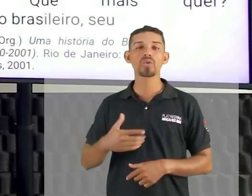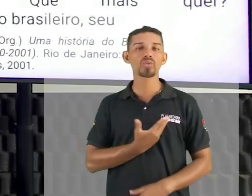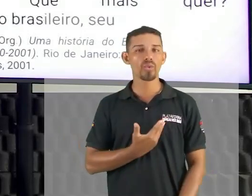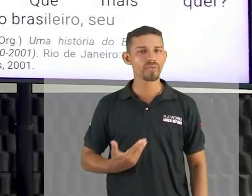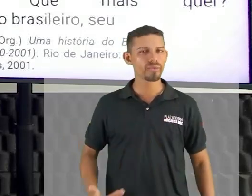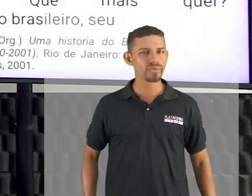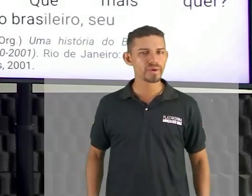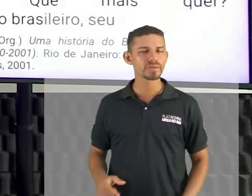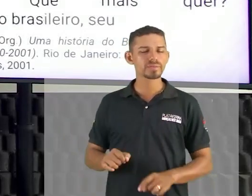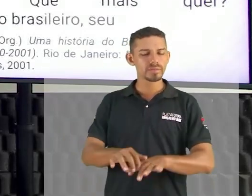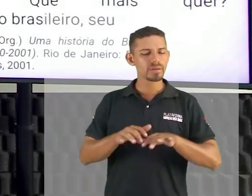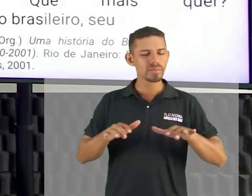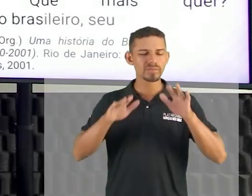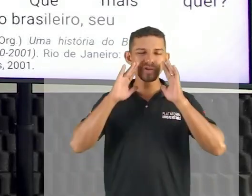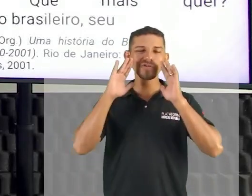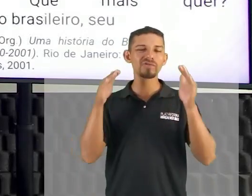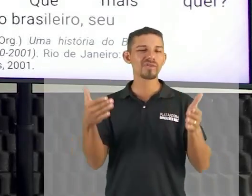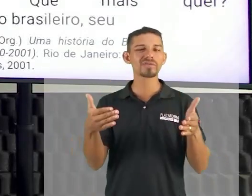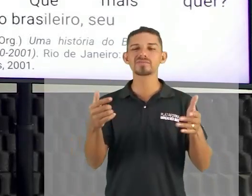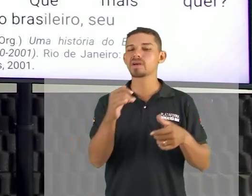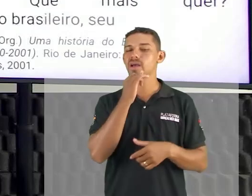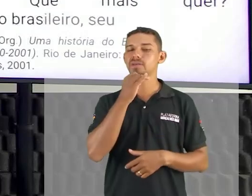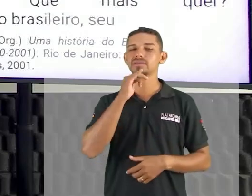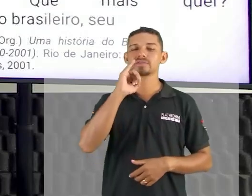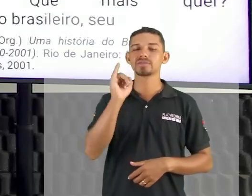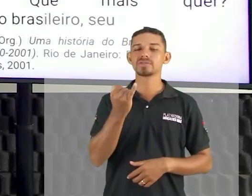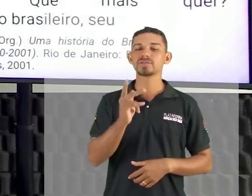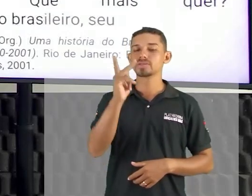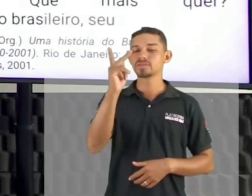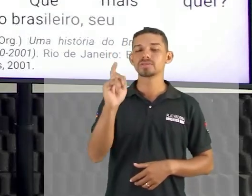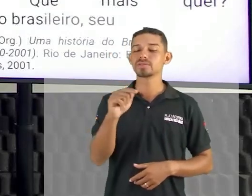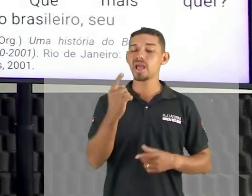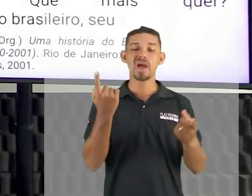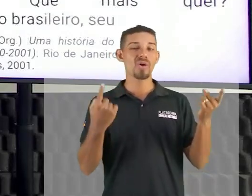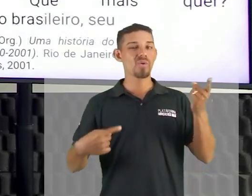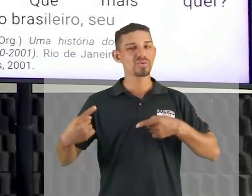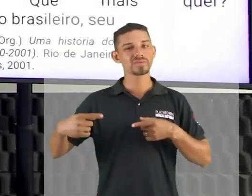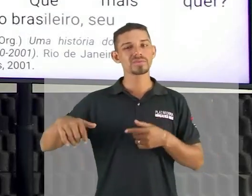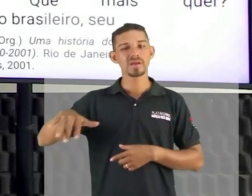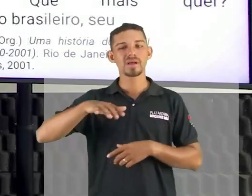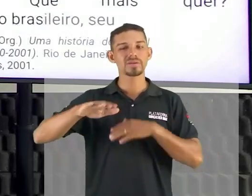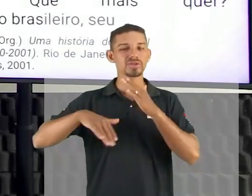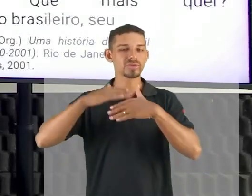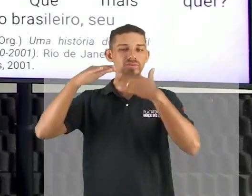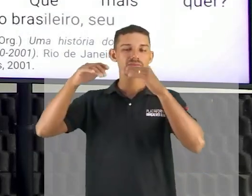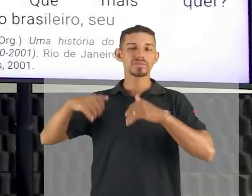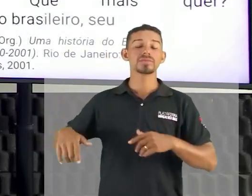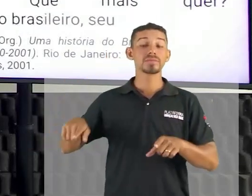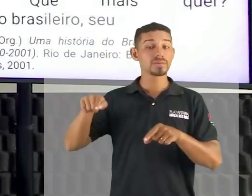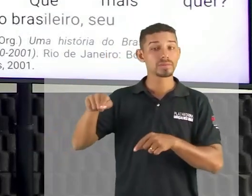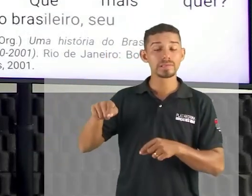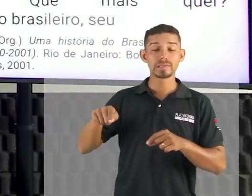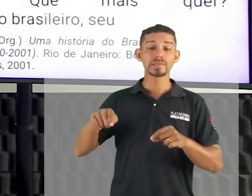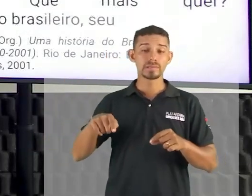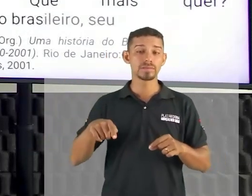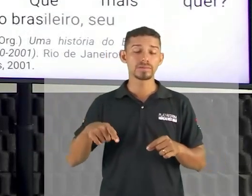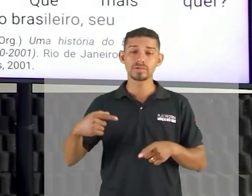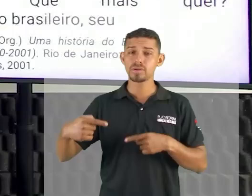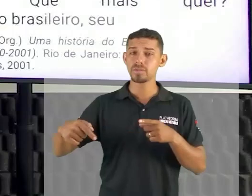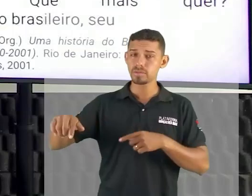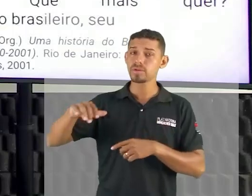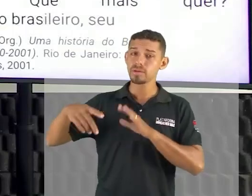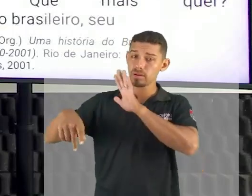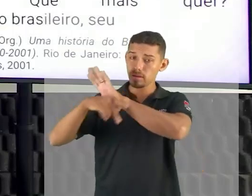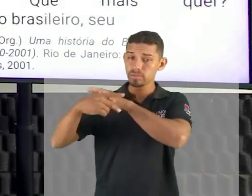governo de Juscelino Kubitschek era contrário ao desenvolvimento, está no desenvolvimentismo, que era contrário ao